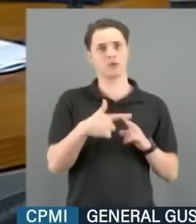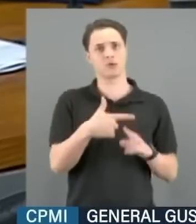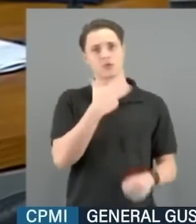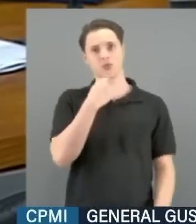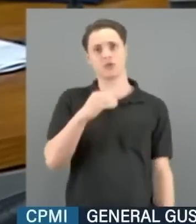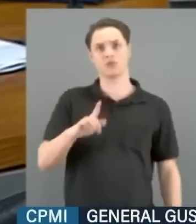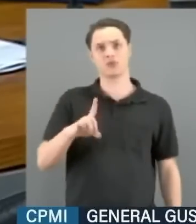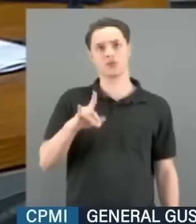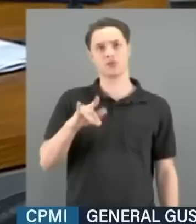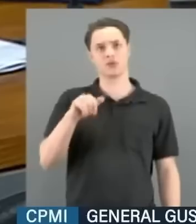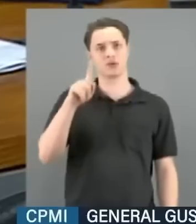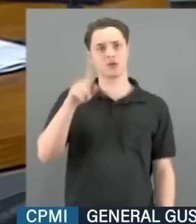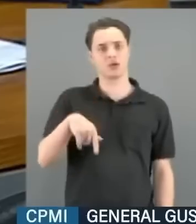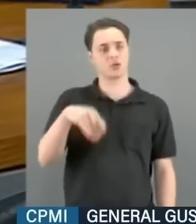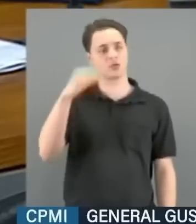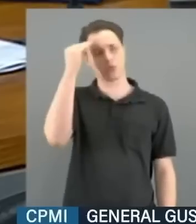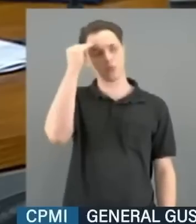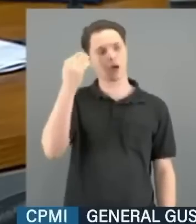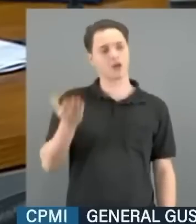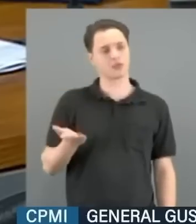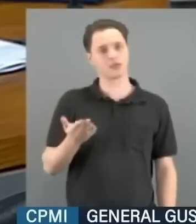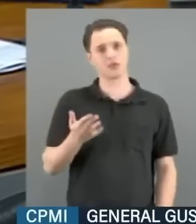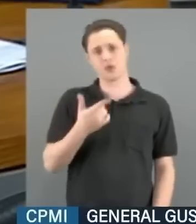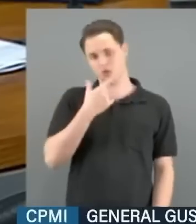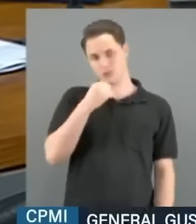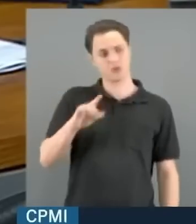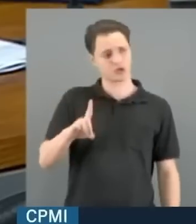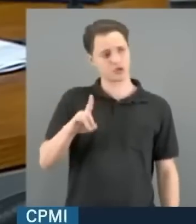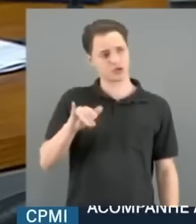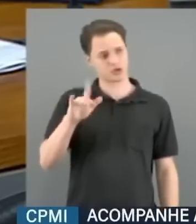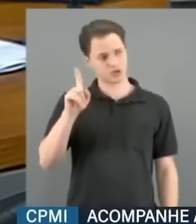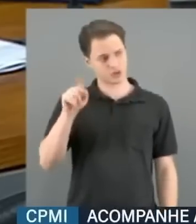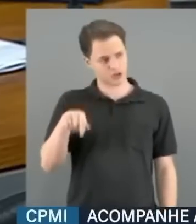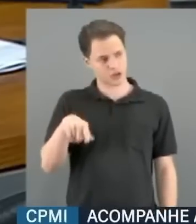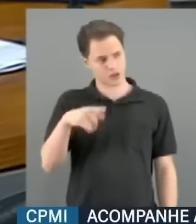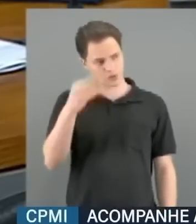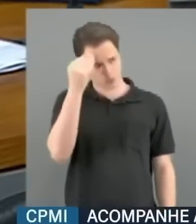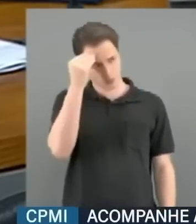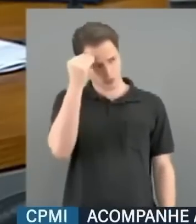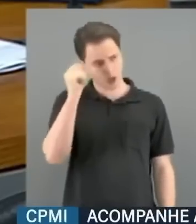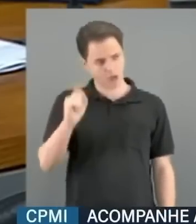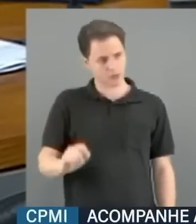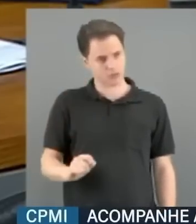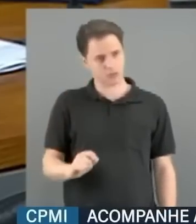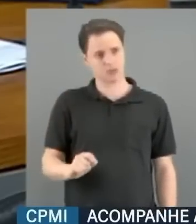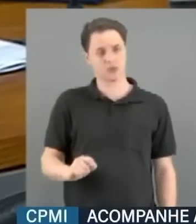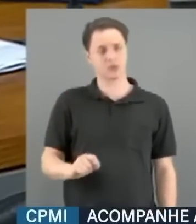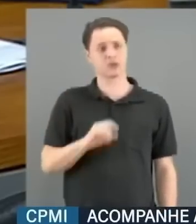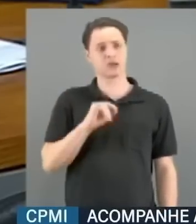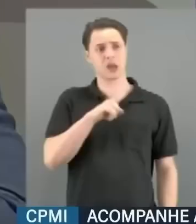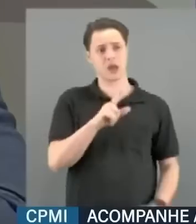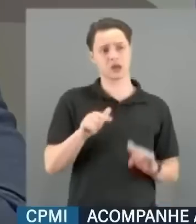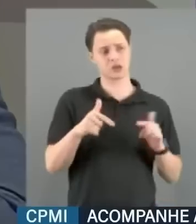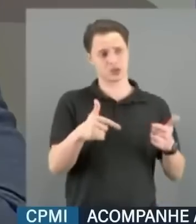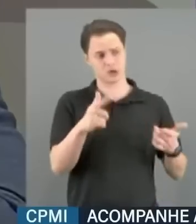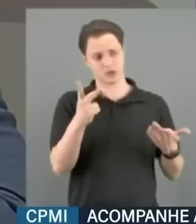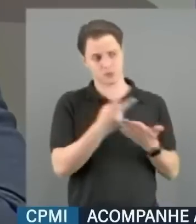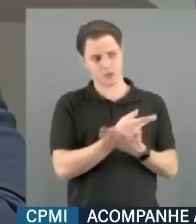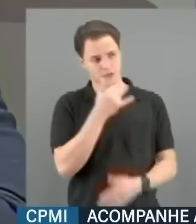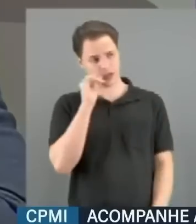Dias é que é o culpado de toda essa quebradeira? Eu pergunto de tudo, o G. Dias era culpado disso tudo que aconteceu? Ué. Se o G. Dias tivesse agido, não teria tido isso?